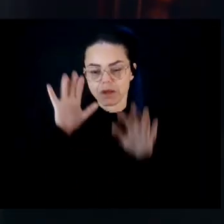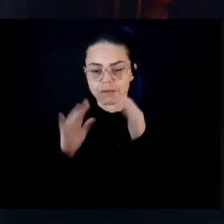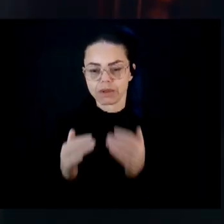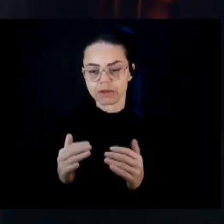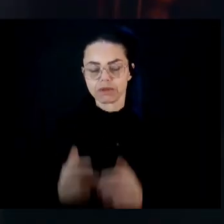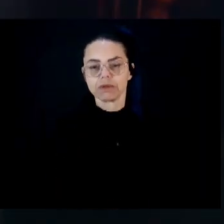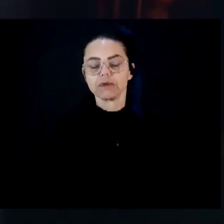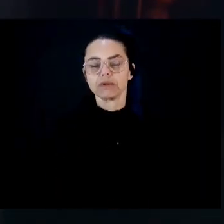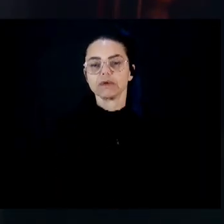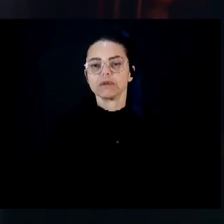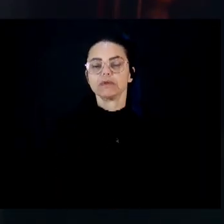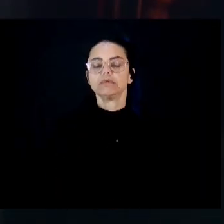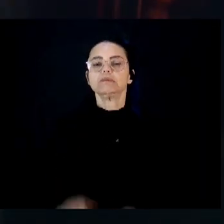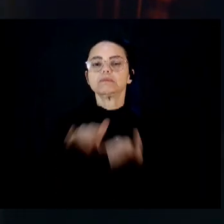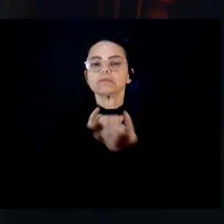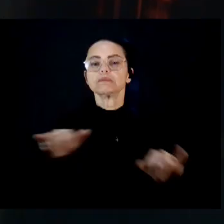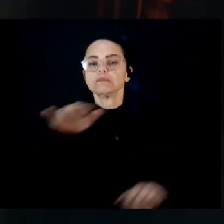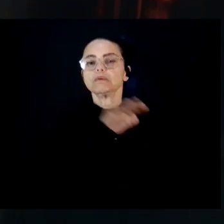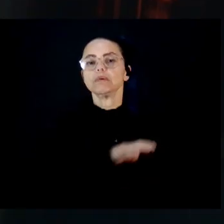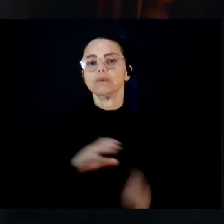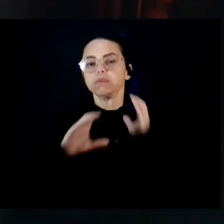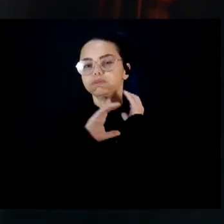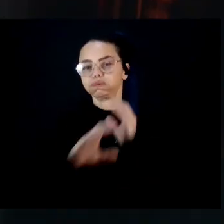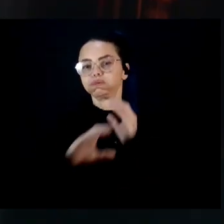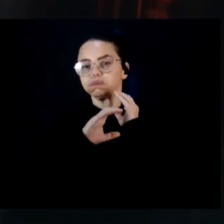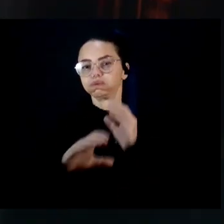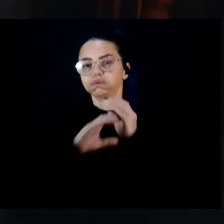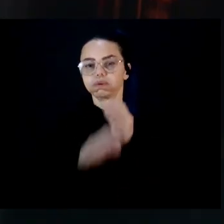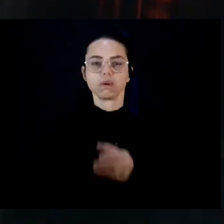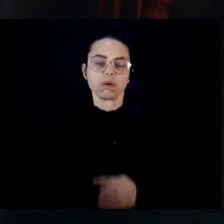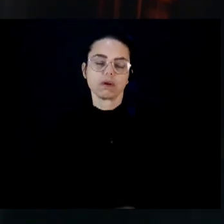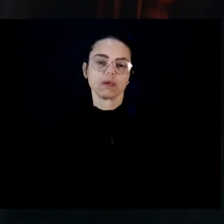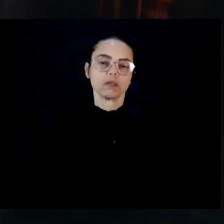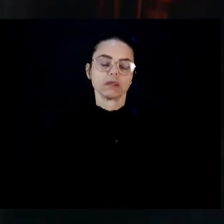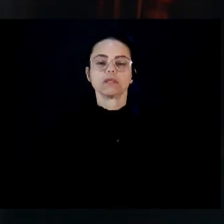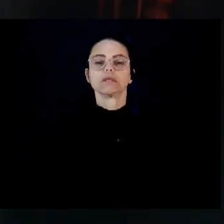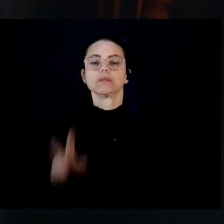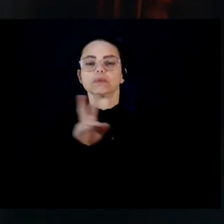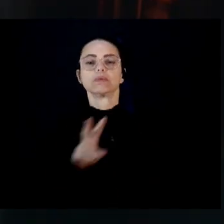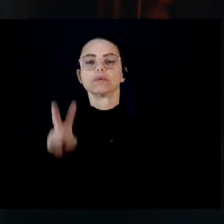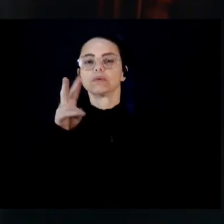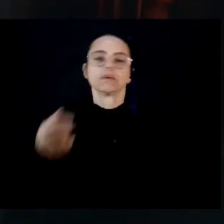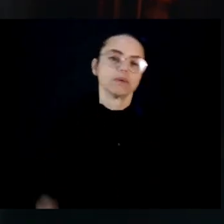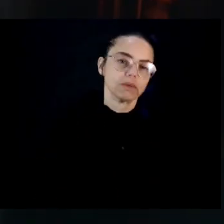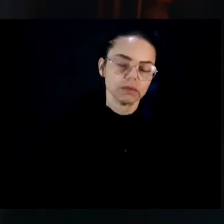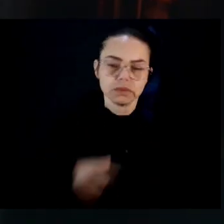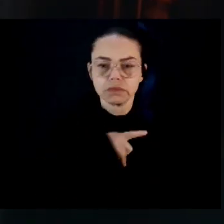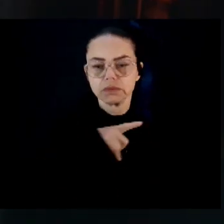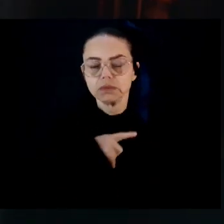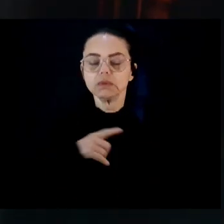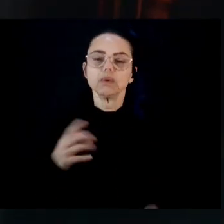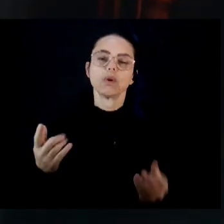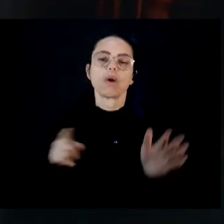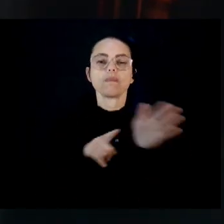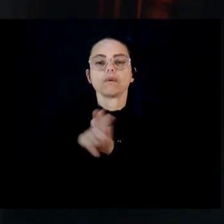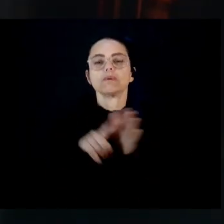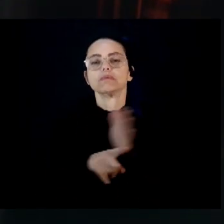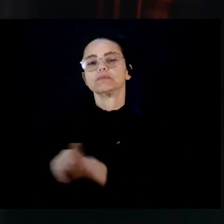mercado brasileiro de suplementos alimentares vive um momento de forte expansão. Tem o levantamento do